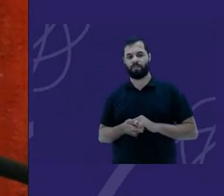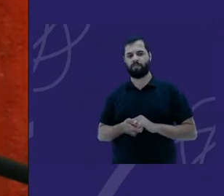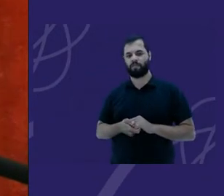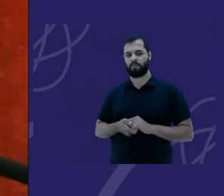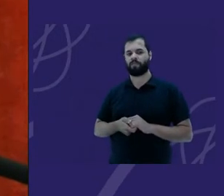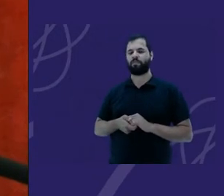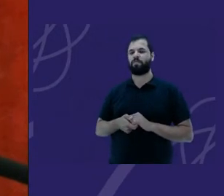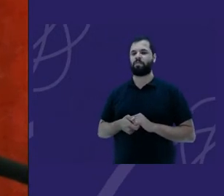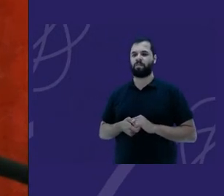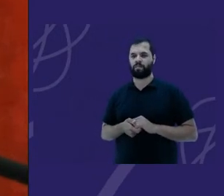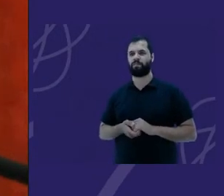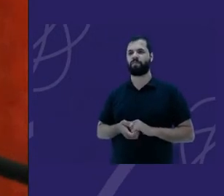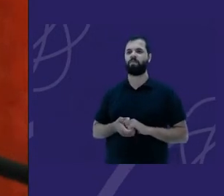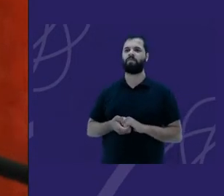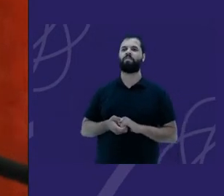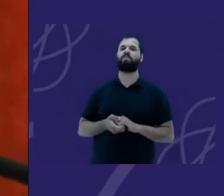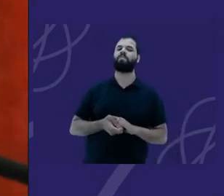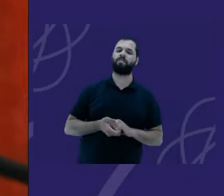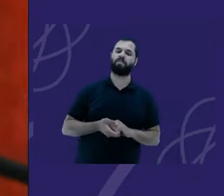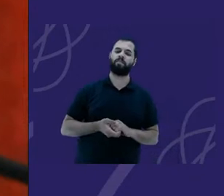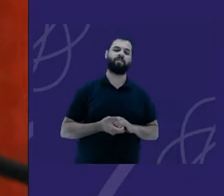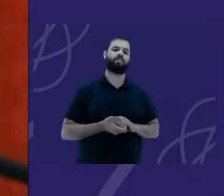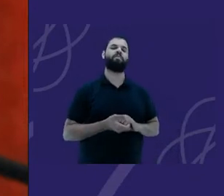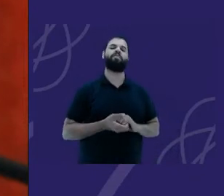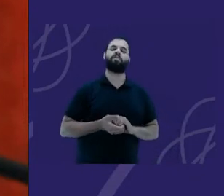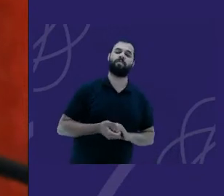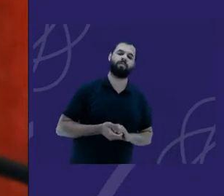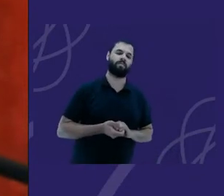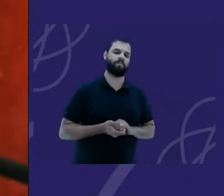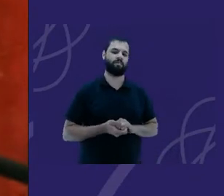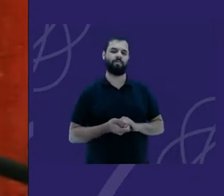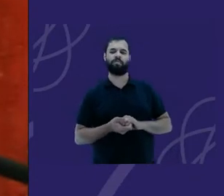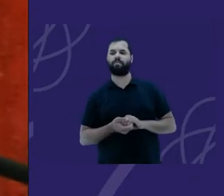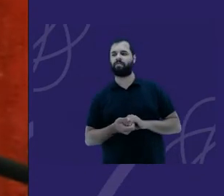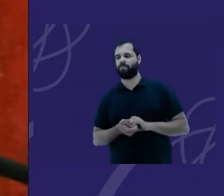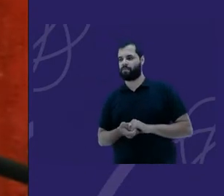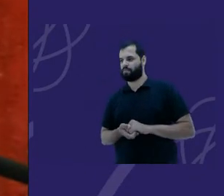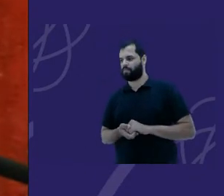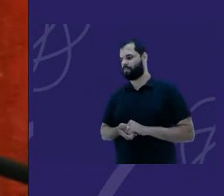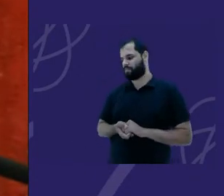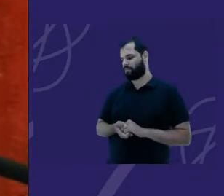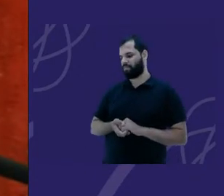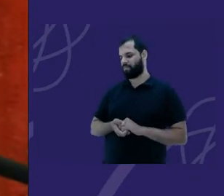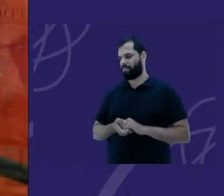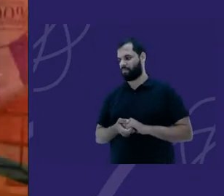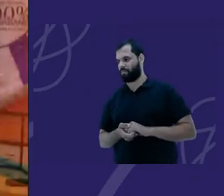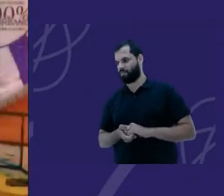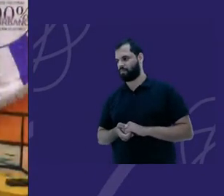Thank you.